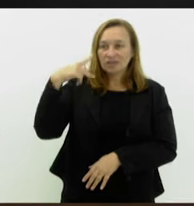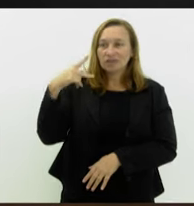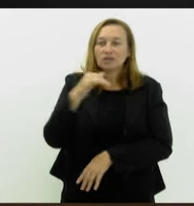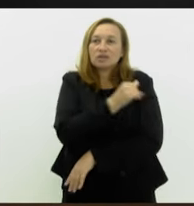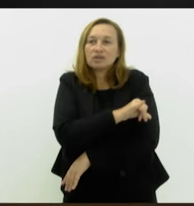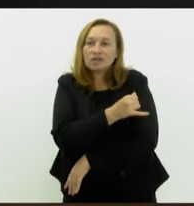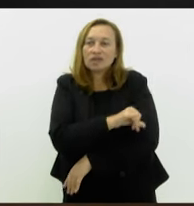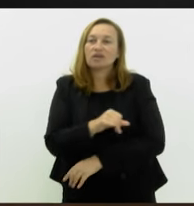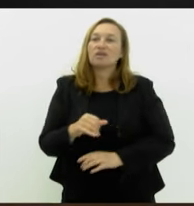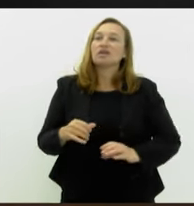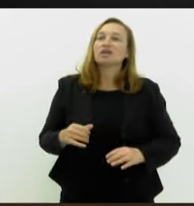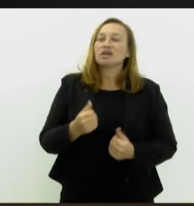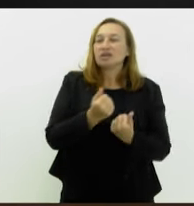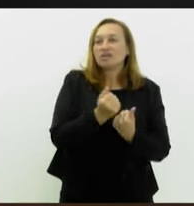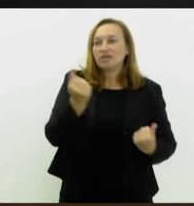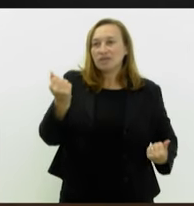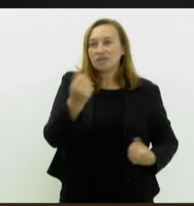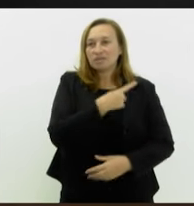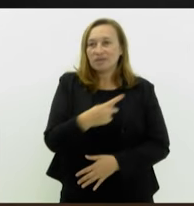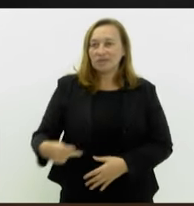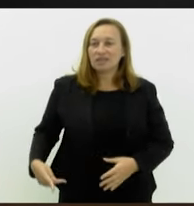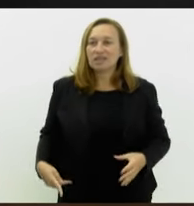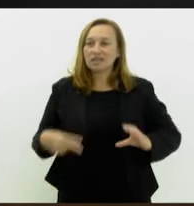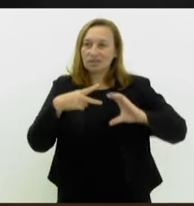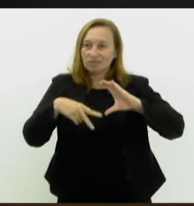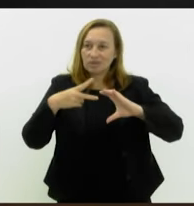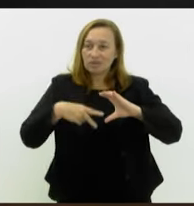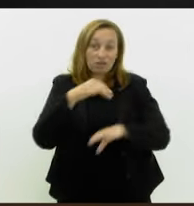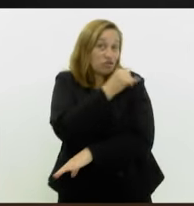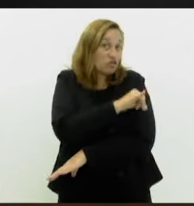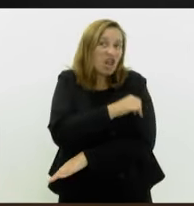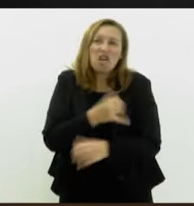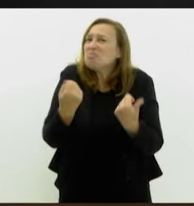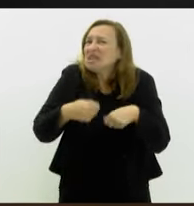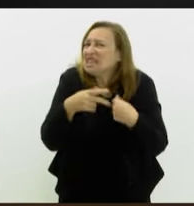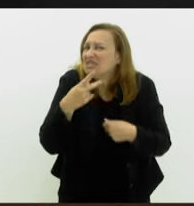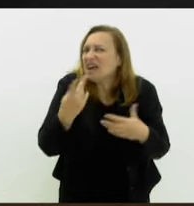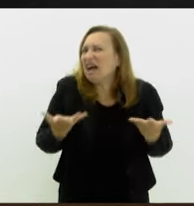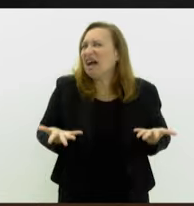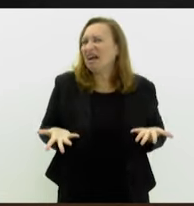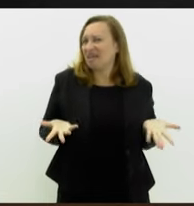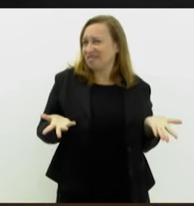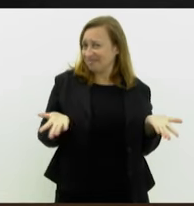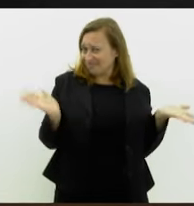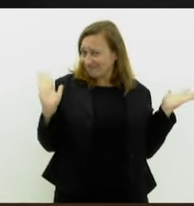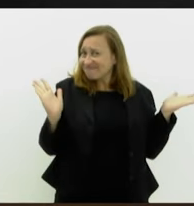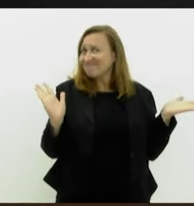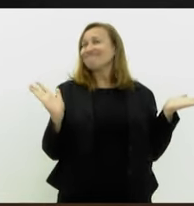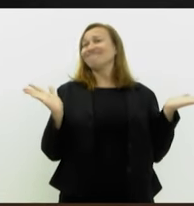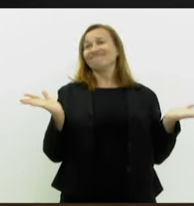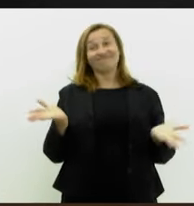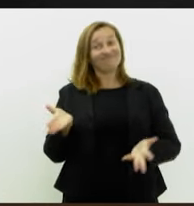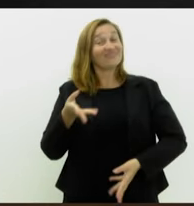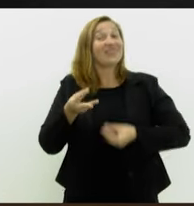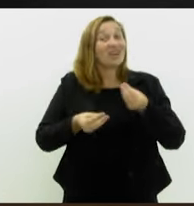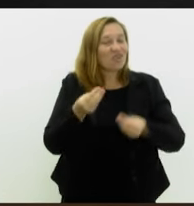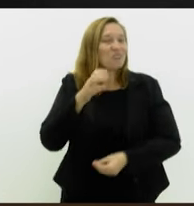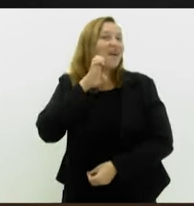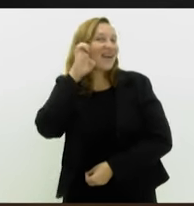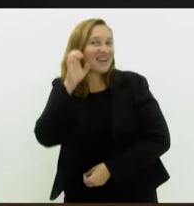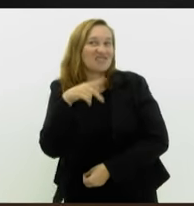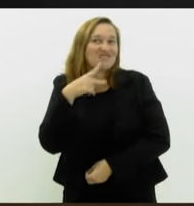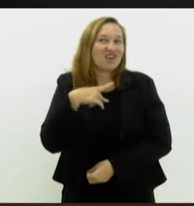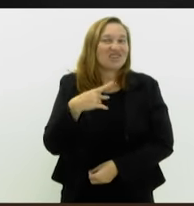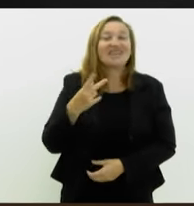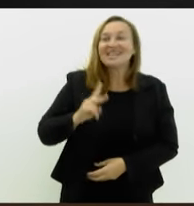Câmara Municipal do Rio de Janeiro a gente precisa falar isso é como Élica falou a gente